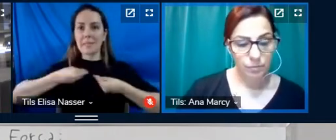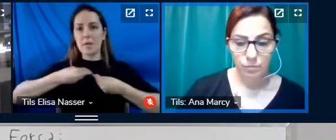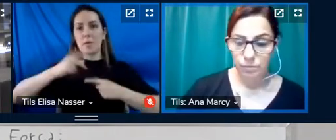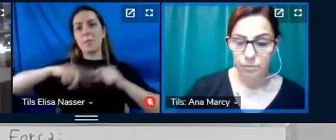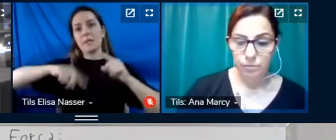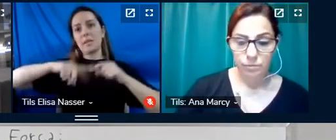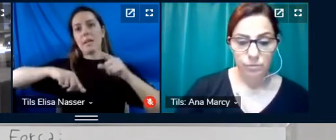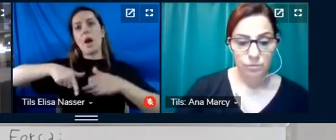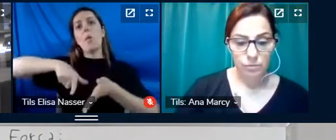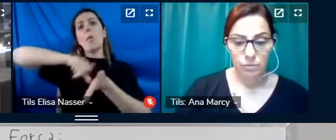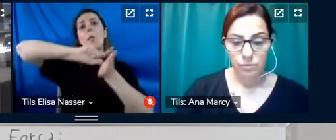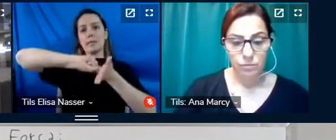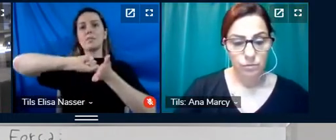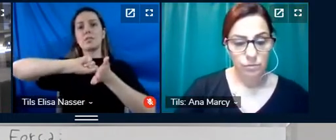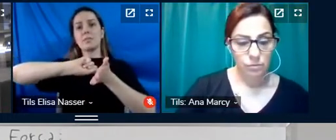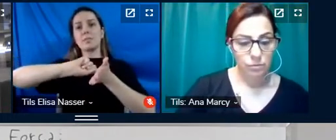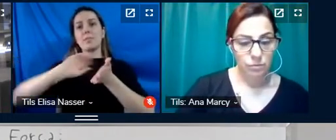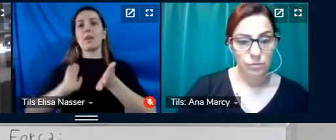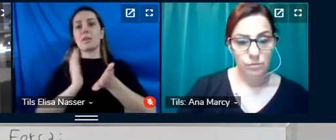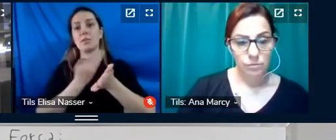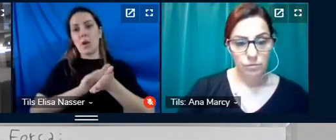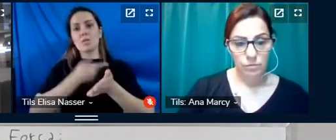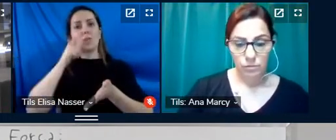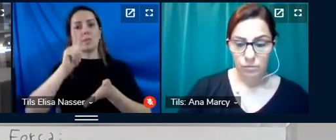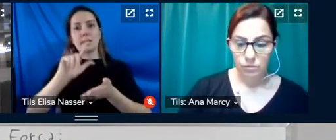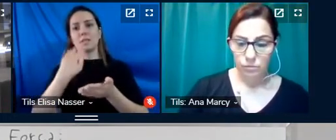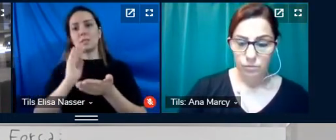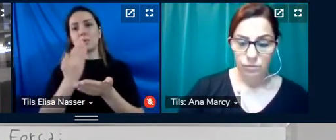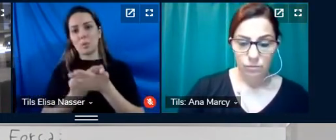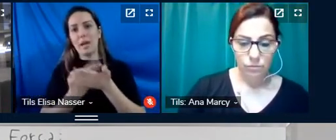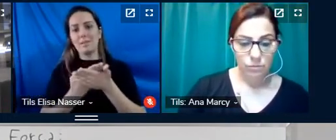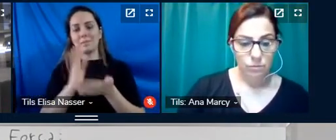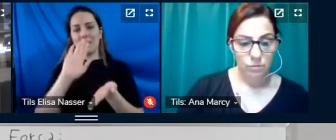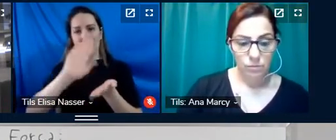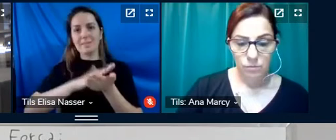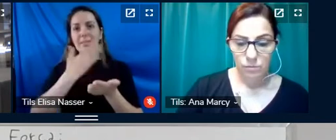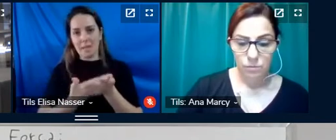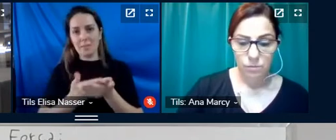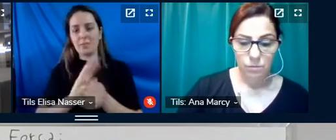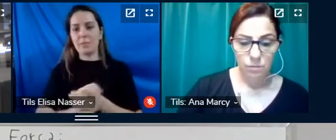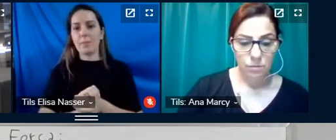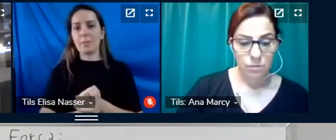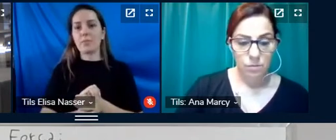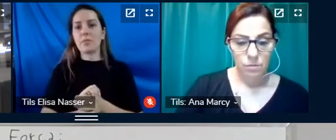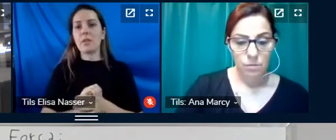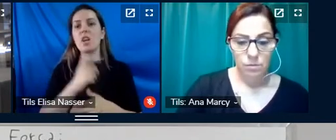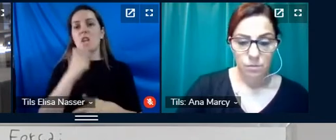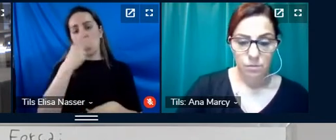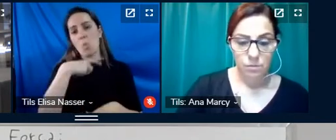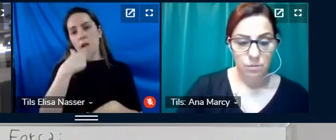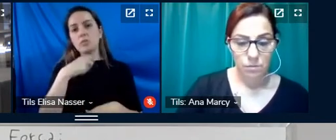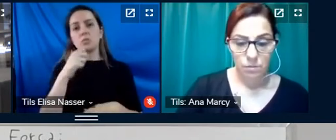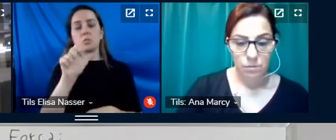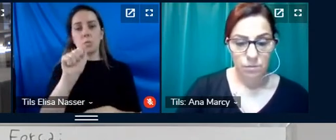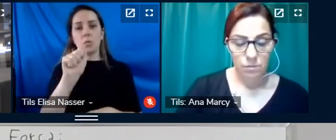Aí eu já mando direto para ela, que daí é mais certeza. Não que eu acho que o Alexander não vai mandar,